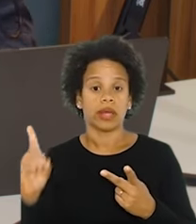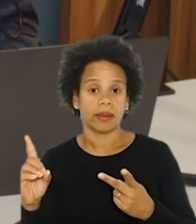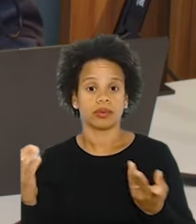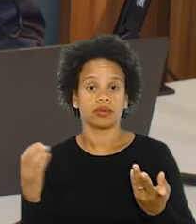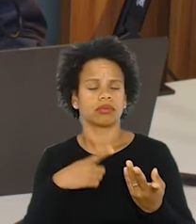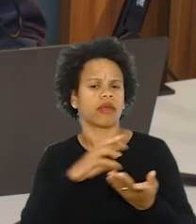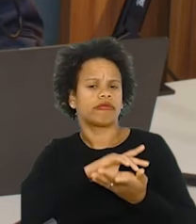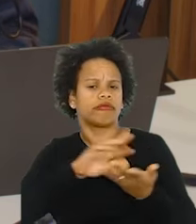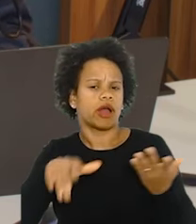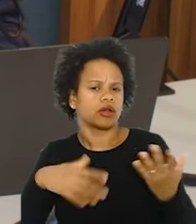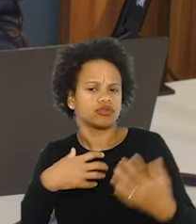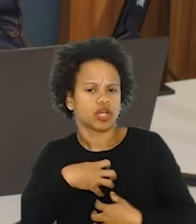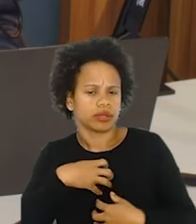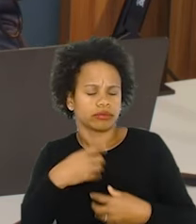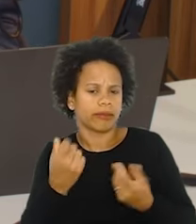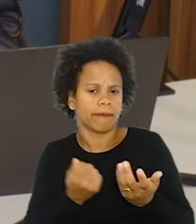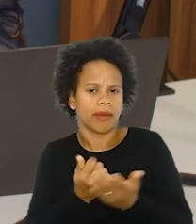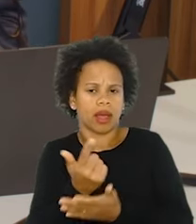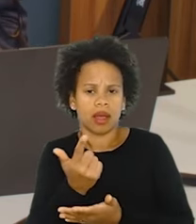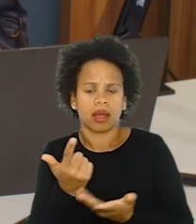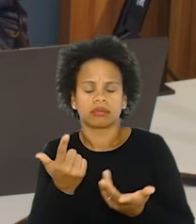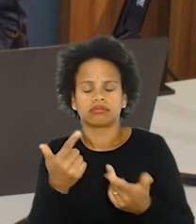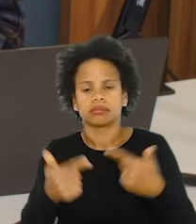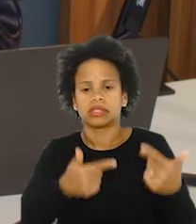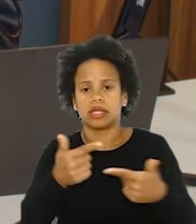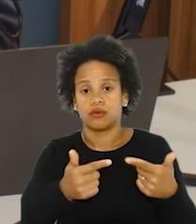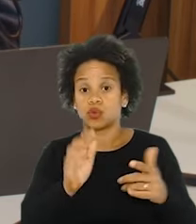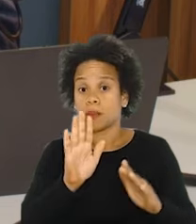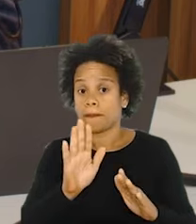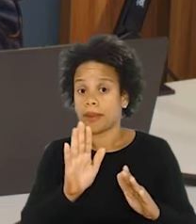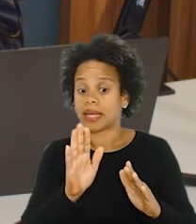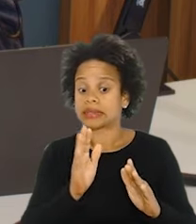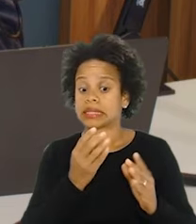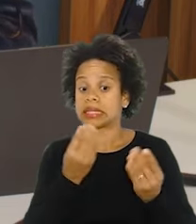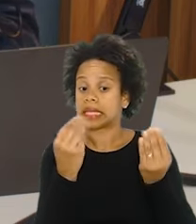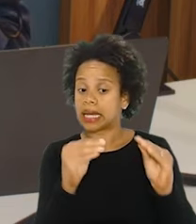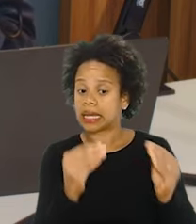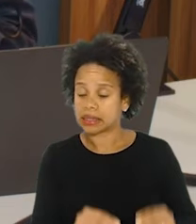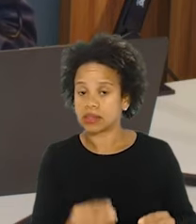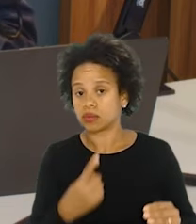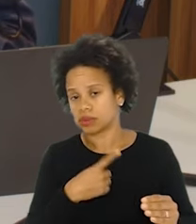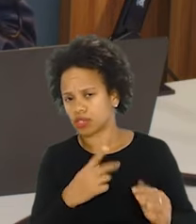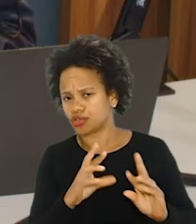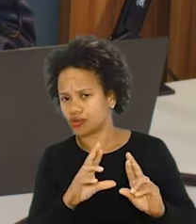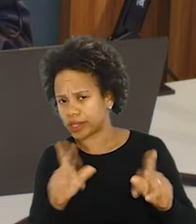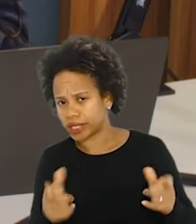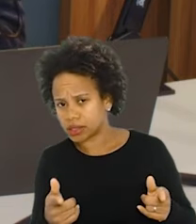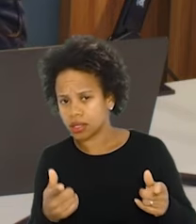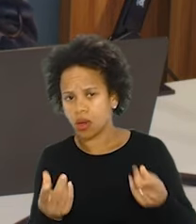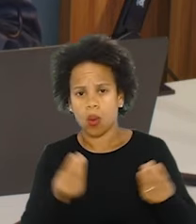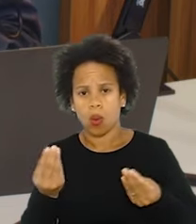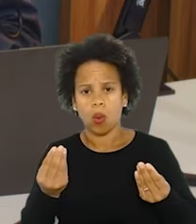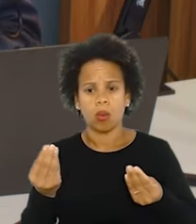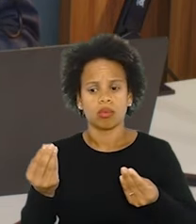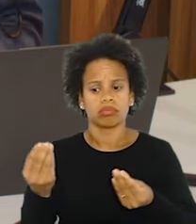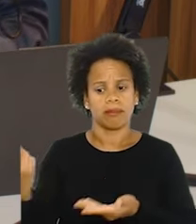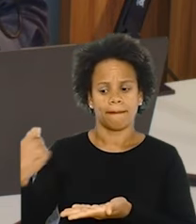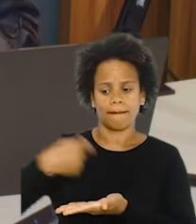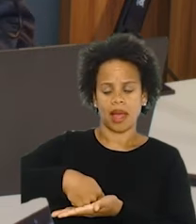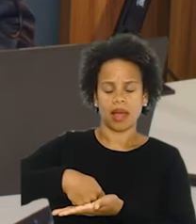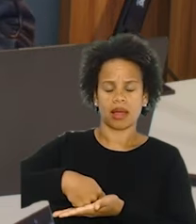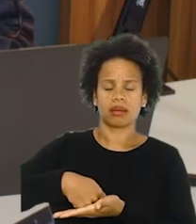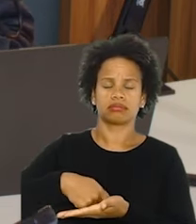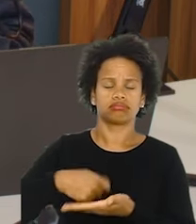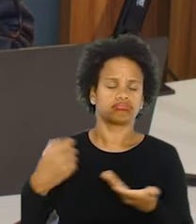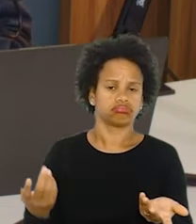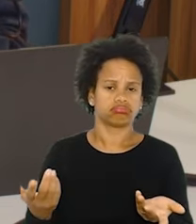pagarem os serviços ou produtos eh a título de declaração tem alguma diferenciação na forma de pagamento Como que o dinheiro entra